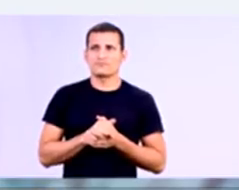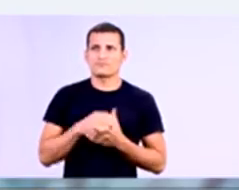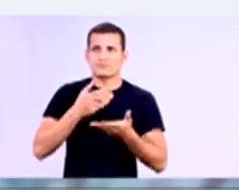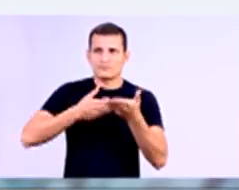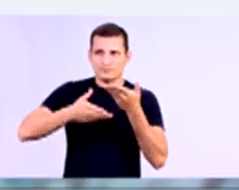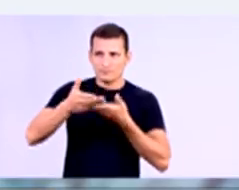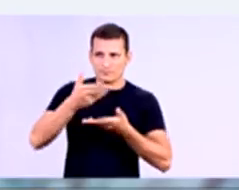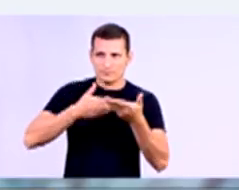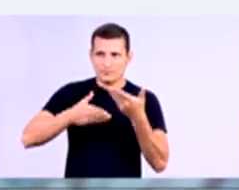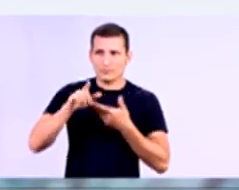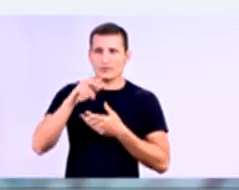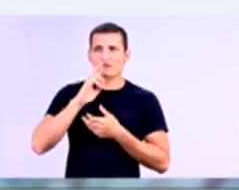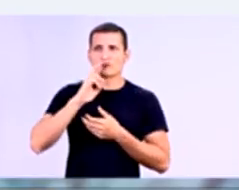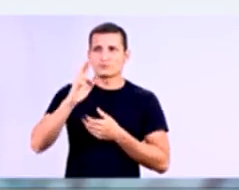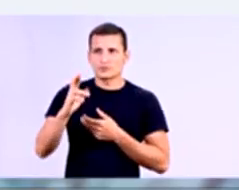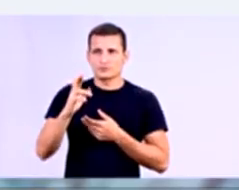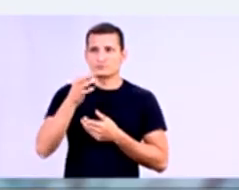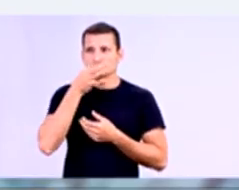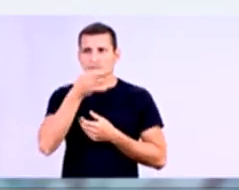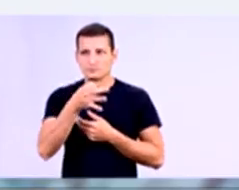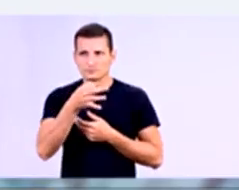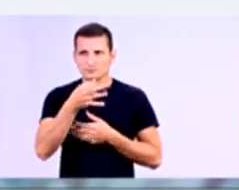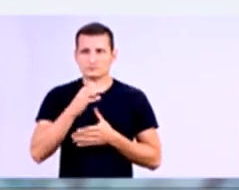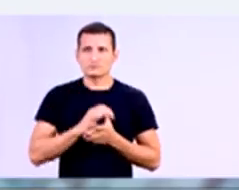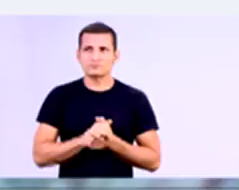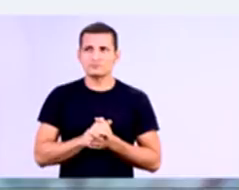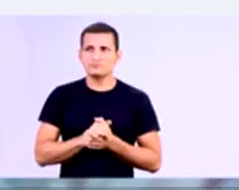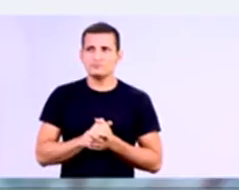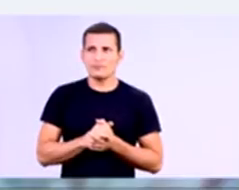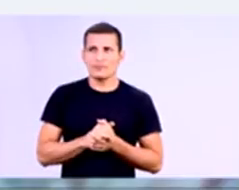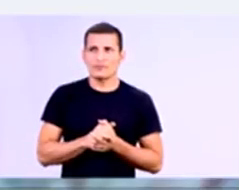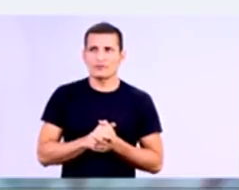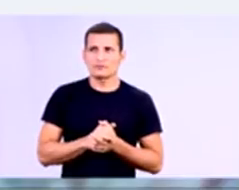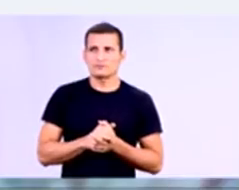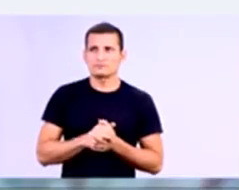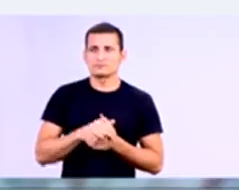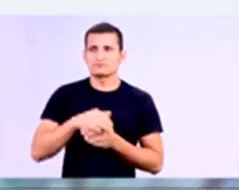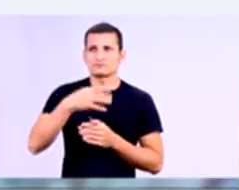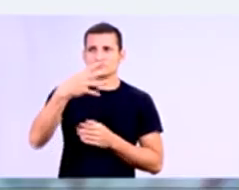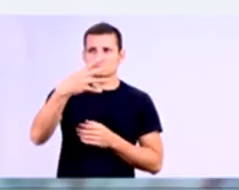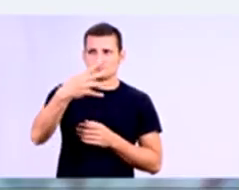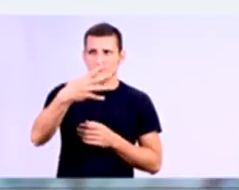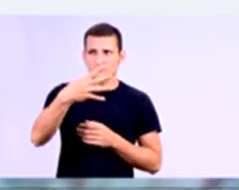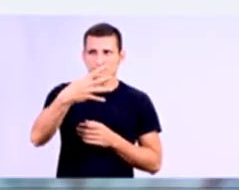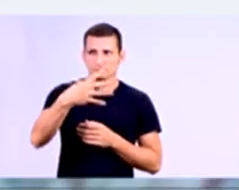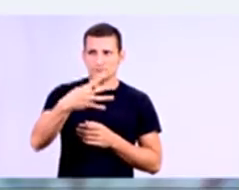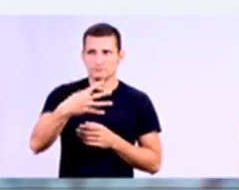é responder os comentários. Então, vejam, com essas 4